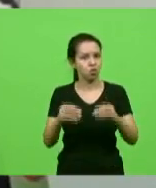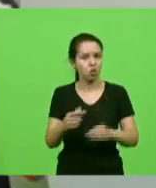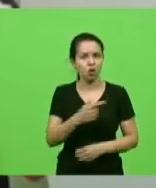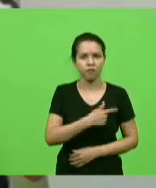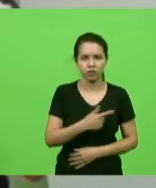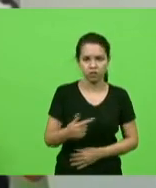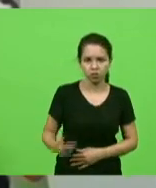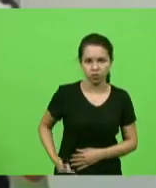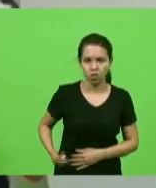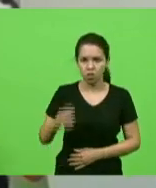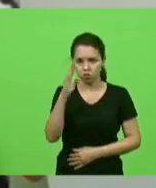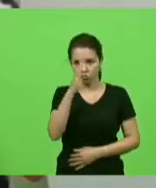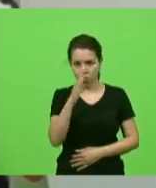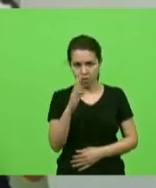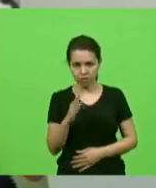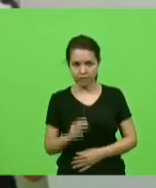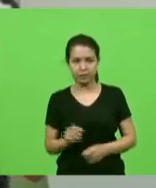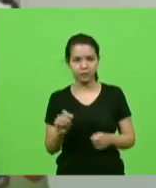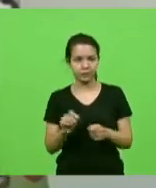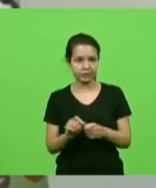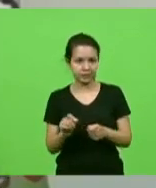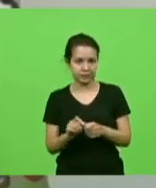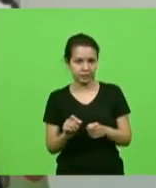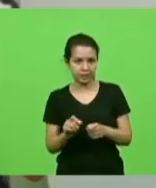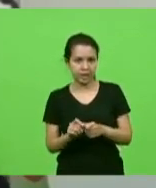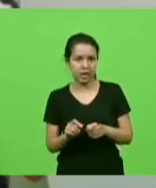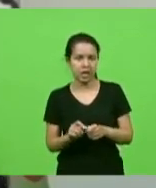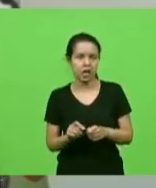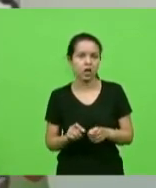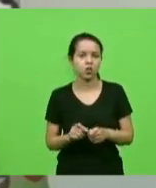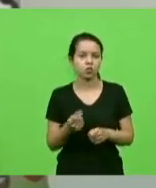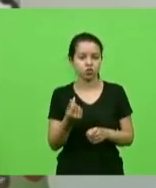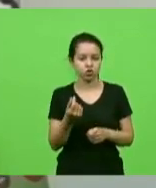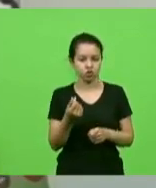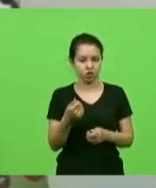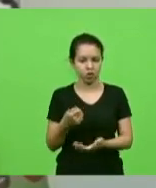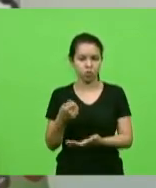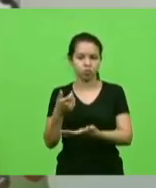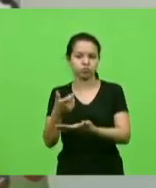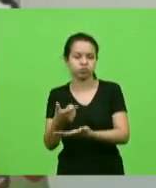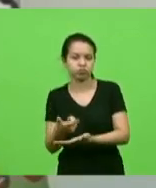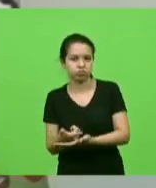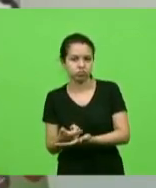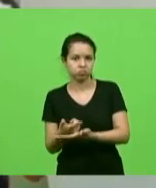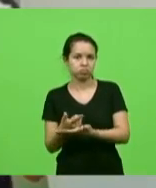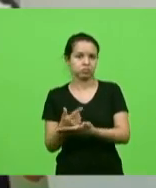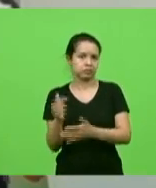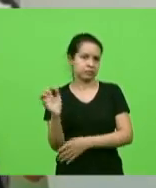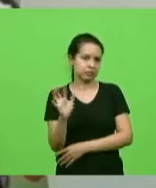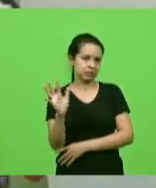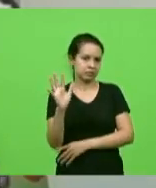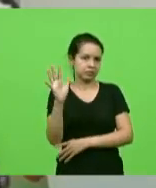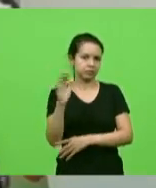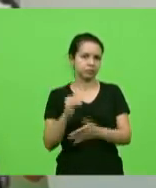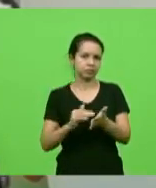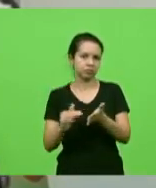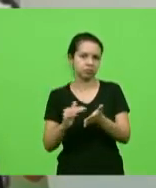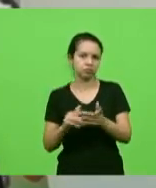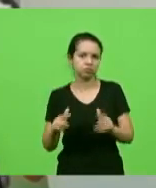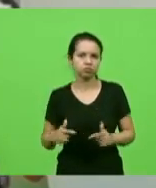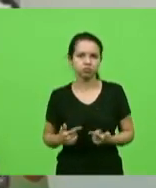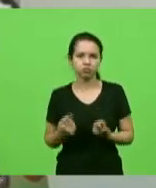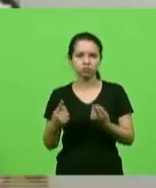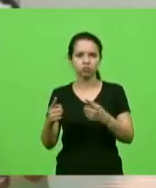governadores do Brasil fizeram aportaram recursos extraordinário na secretaria mais secretarias para